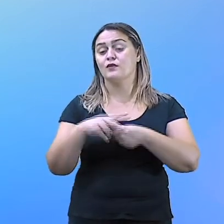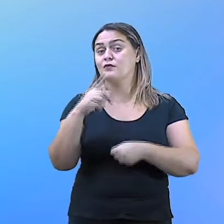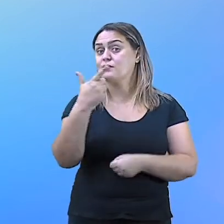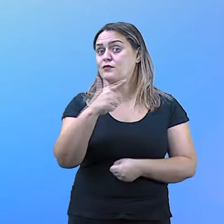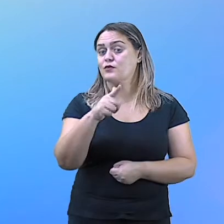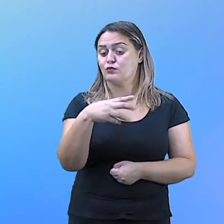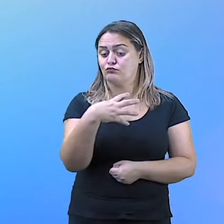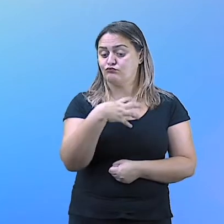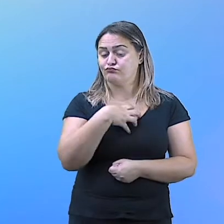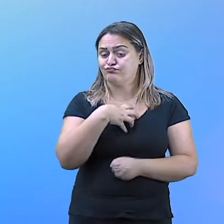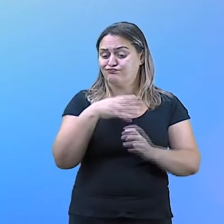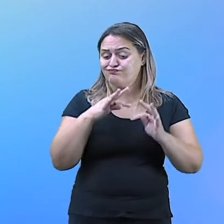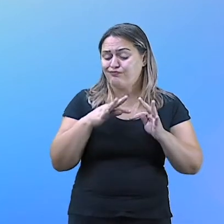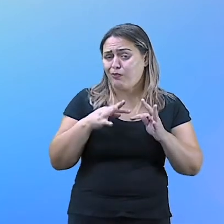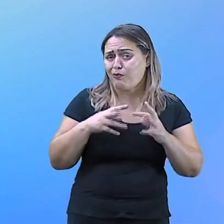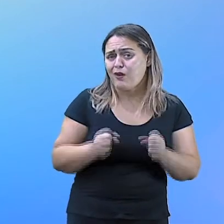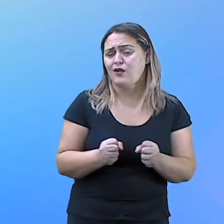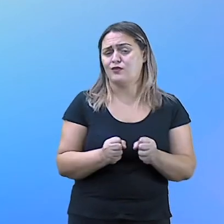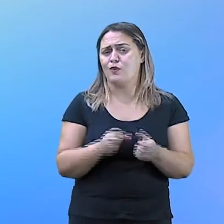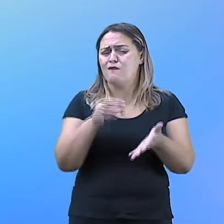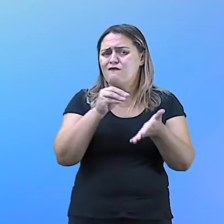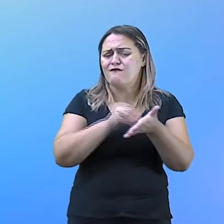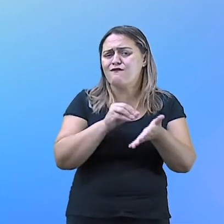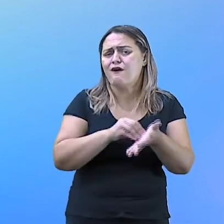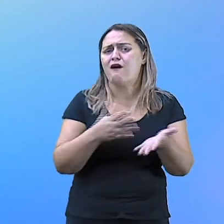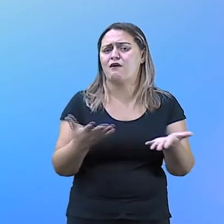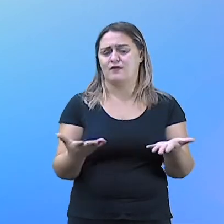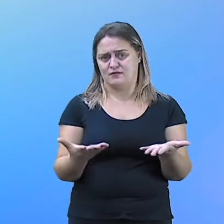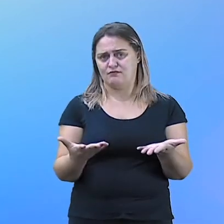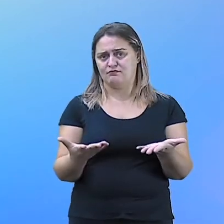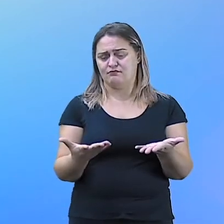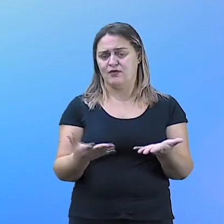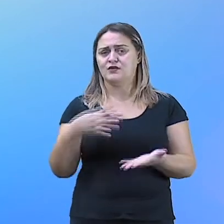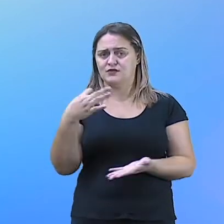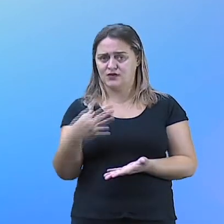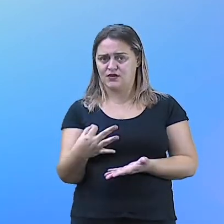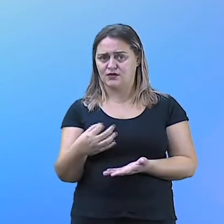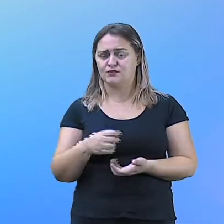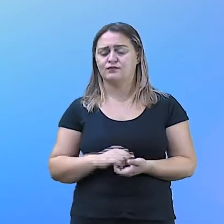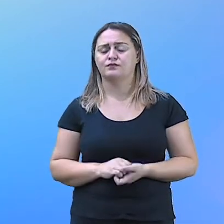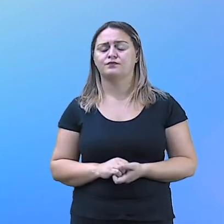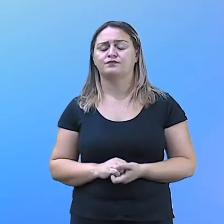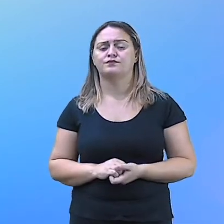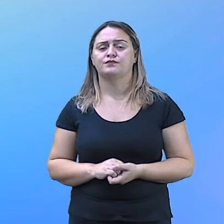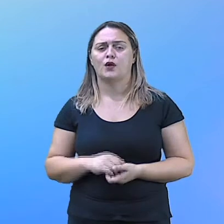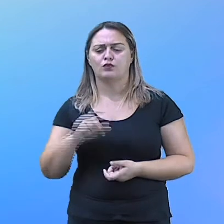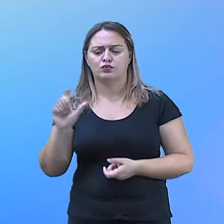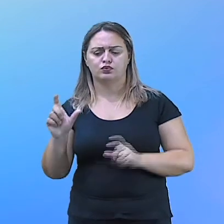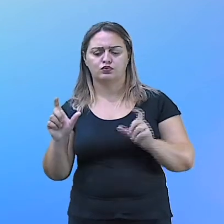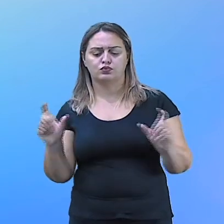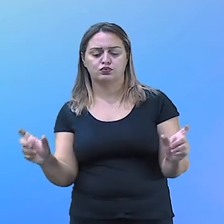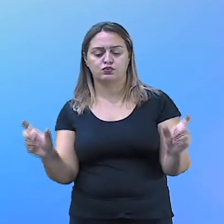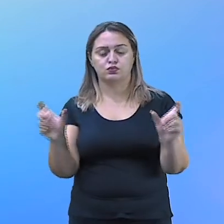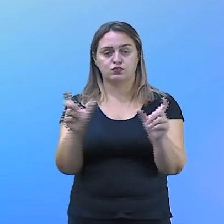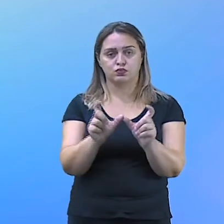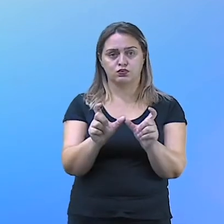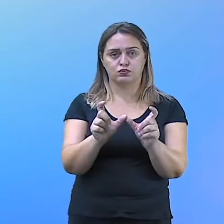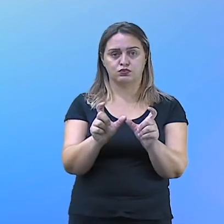completo. Esses complementos, eles podem ligar aí ao verbo. Isso, são ligados ao